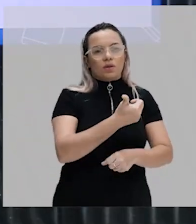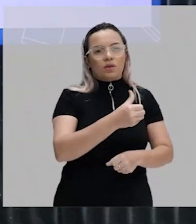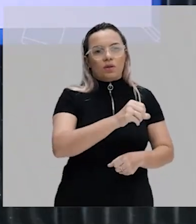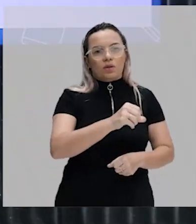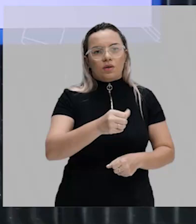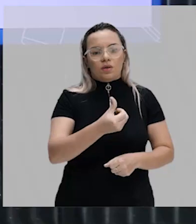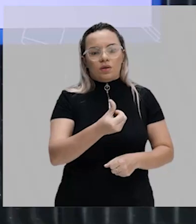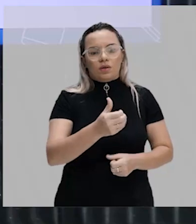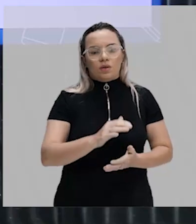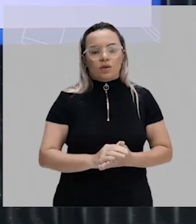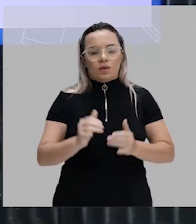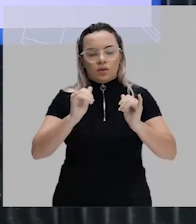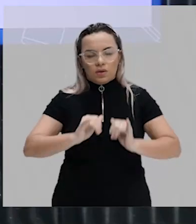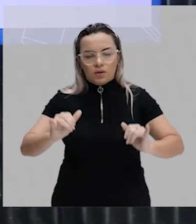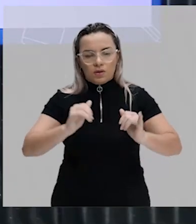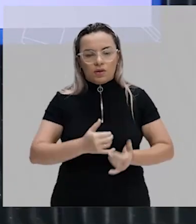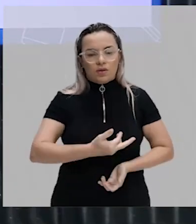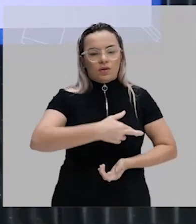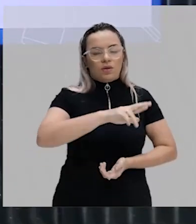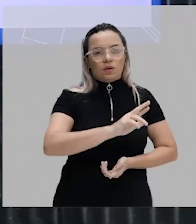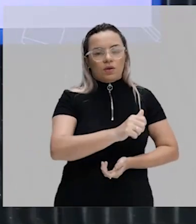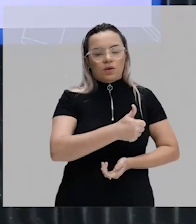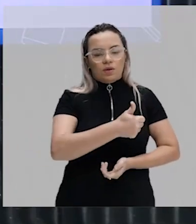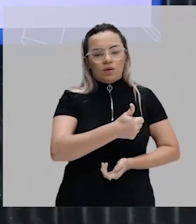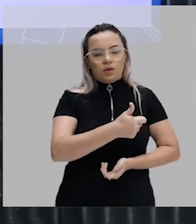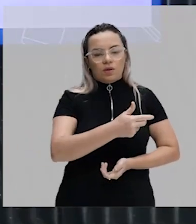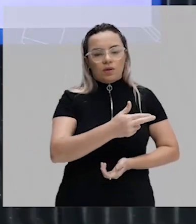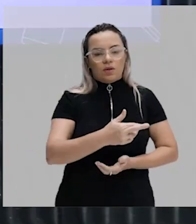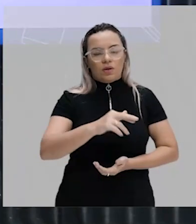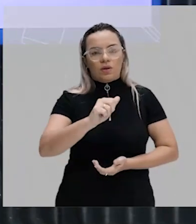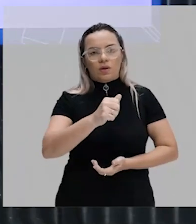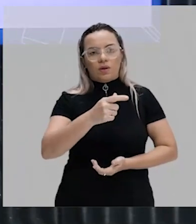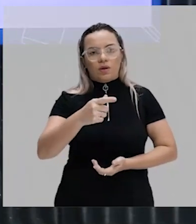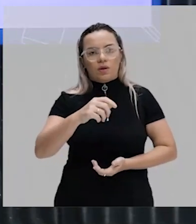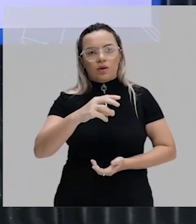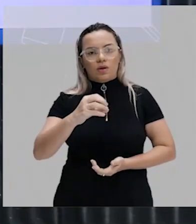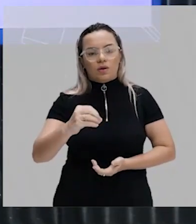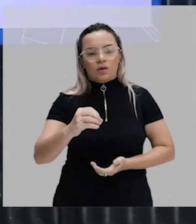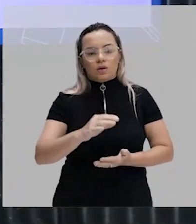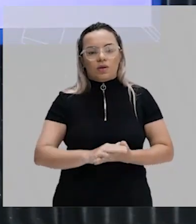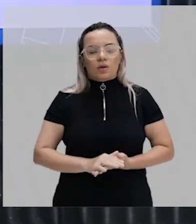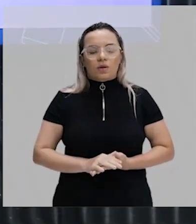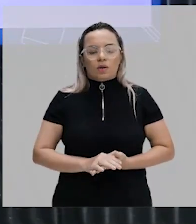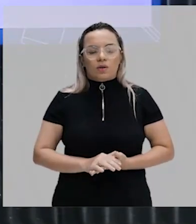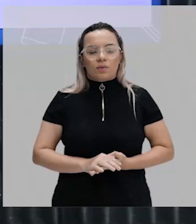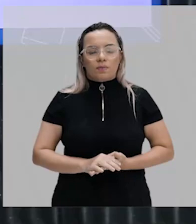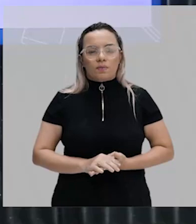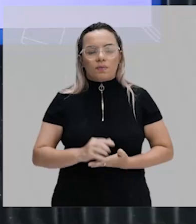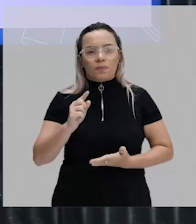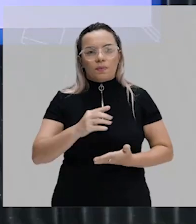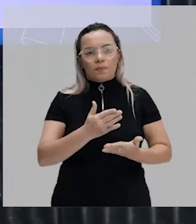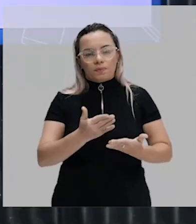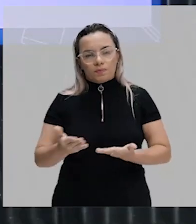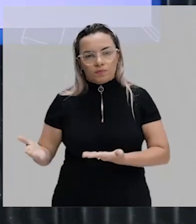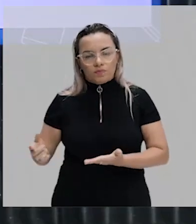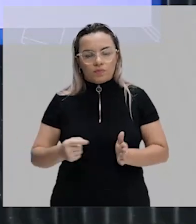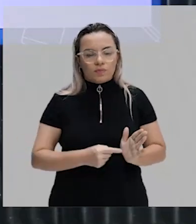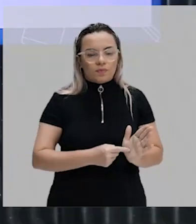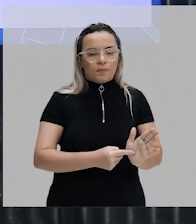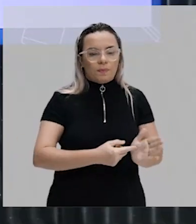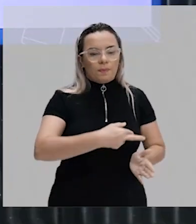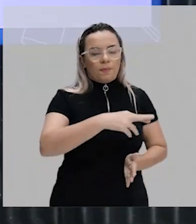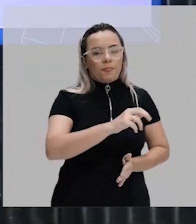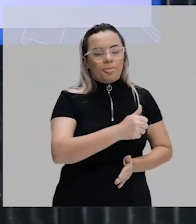questão nos informou que a renda é dada pela razão, né, desde o ano de 96, no caso, a renda é dada pela razão